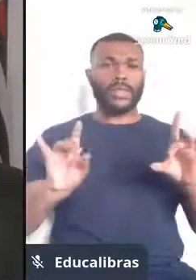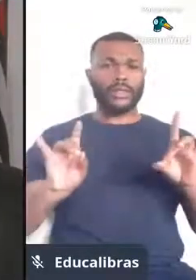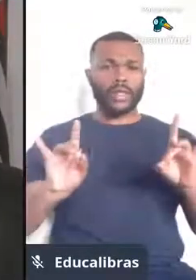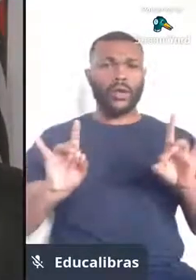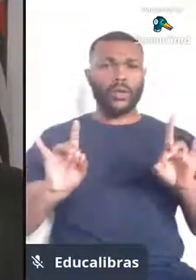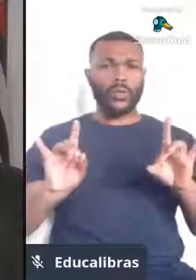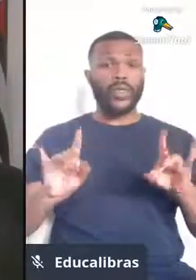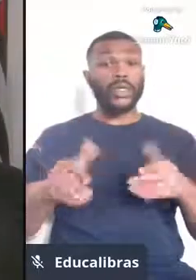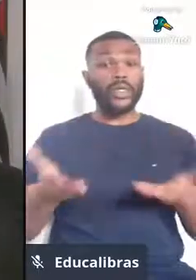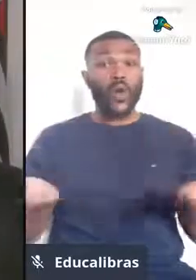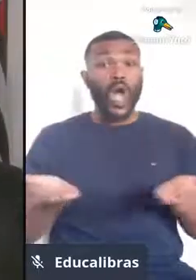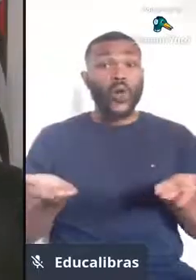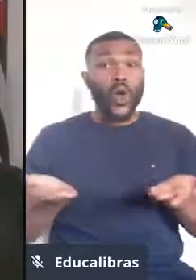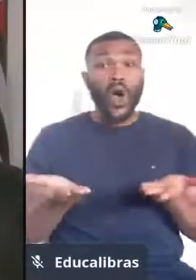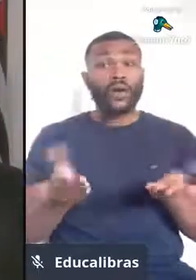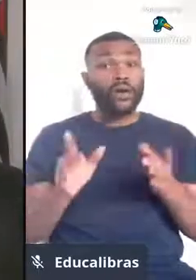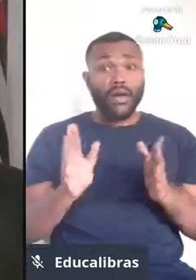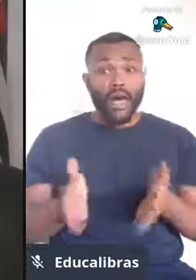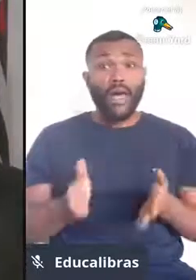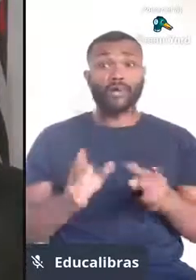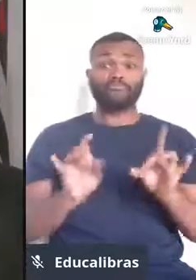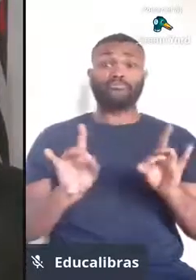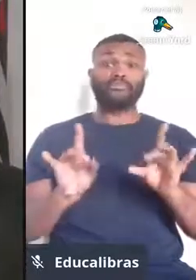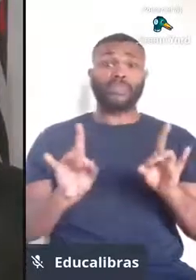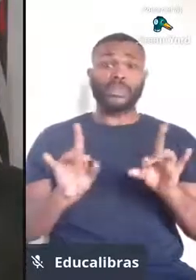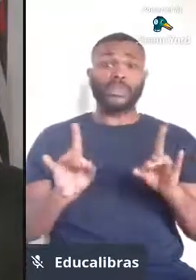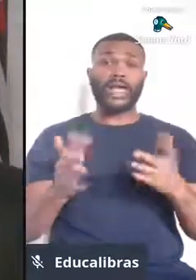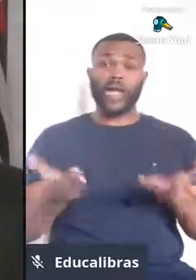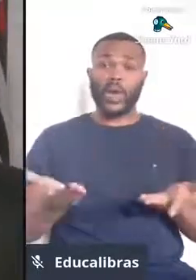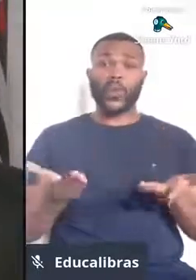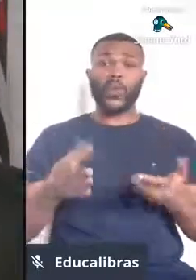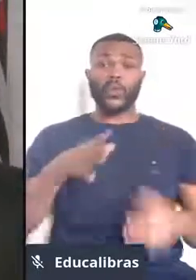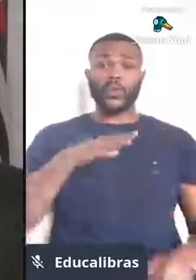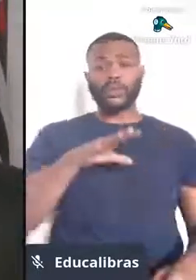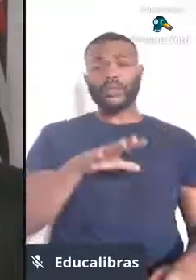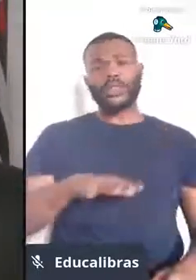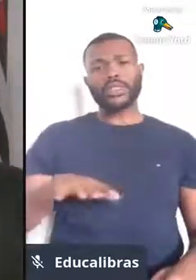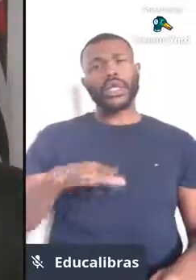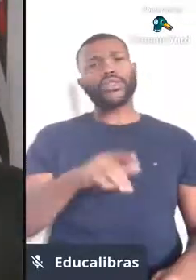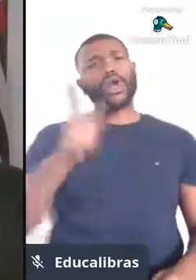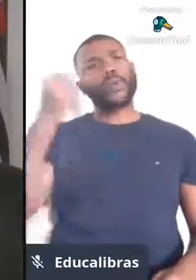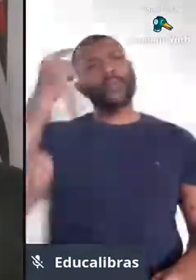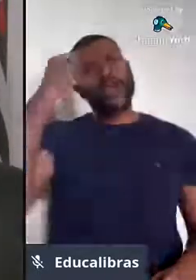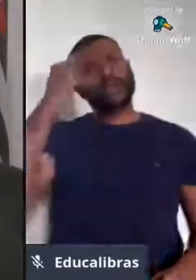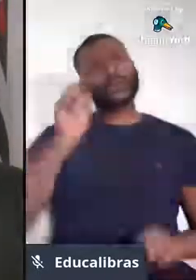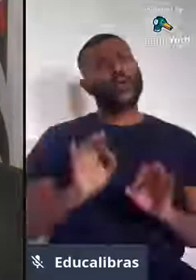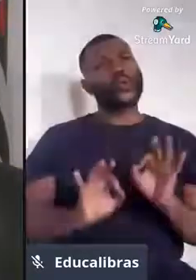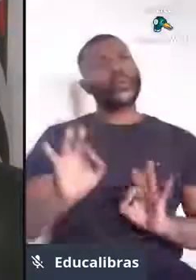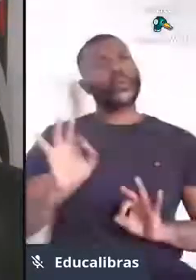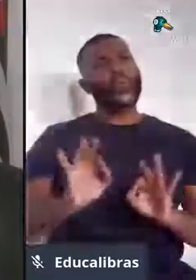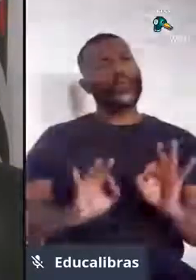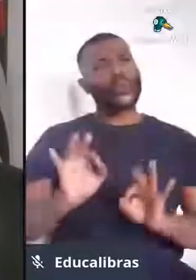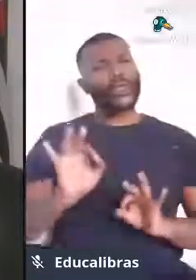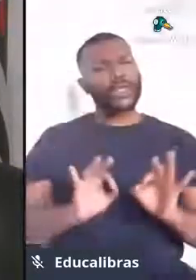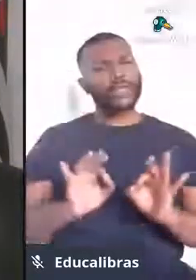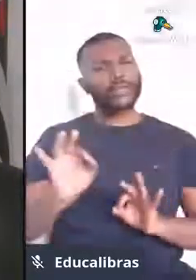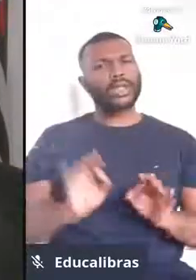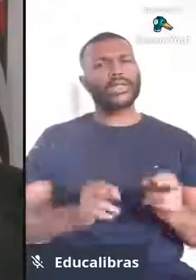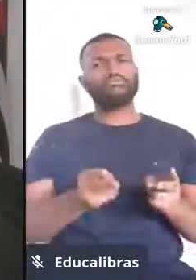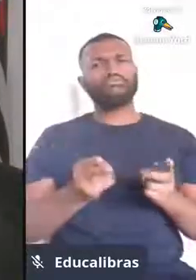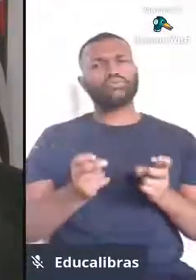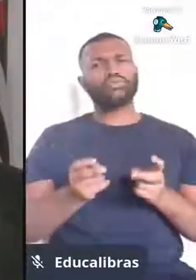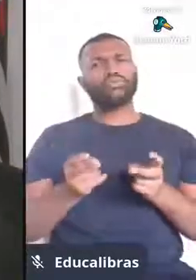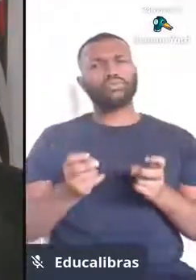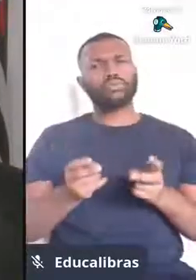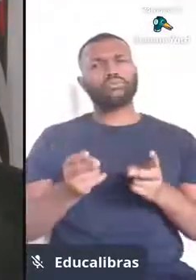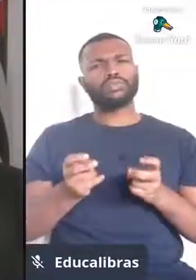que mais especial a gente teria do que se voltar para a cidade e conseguir organizar, conseguir arrecadar tudo isso que a população